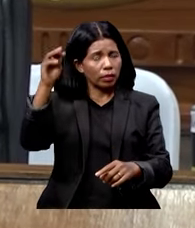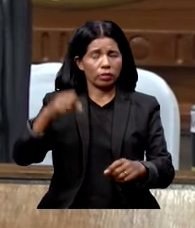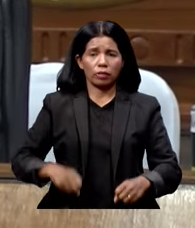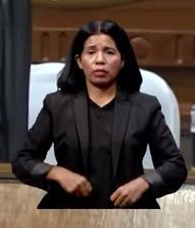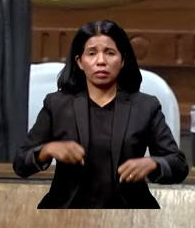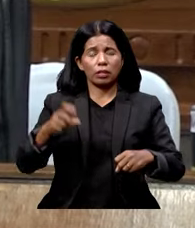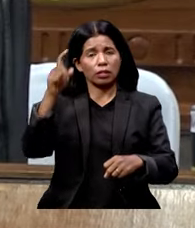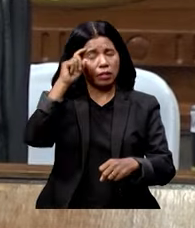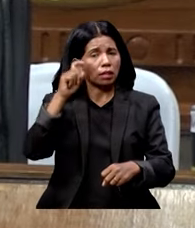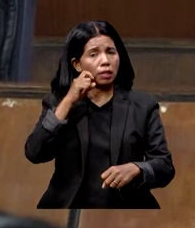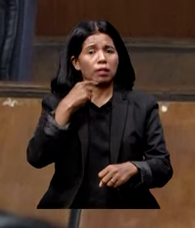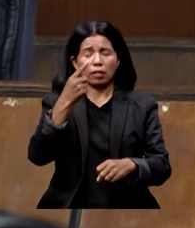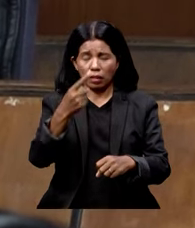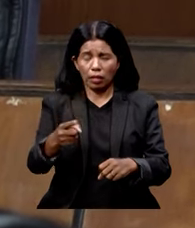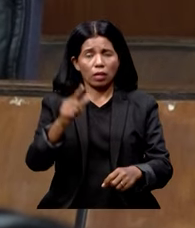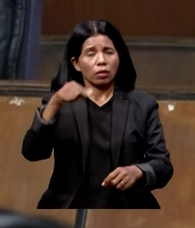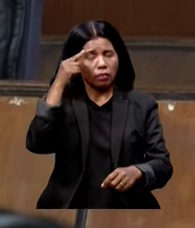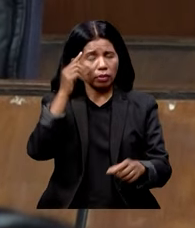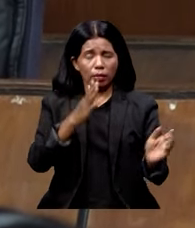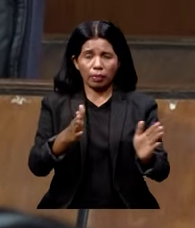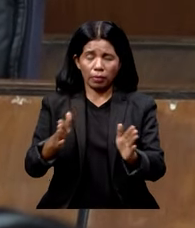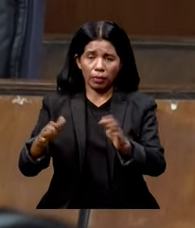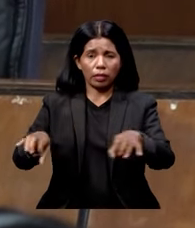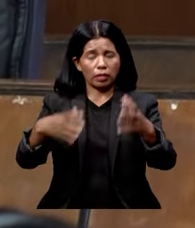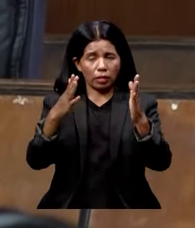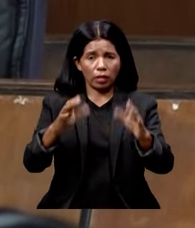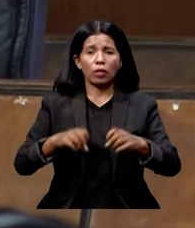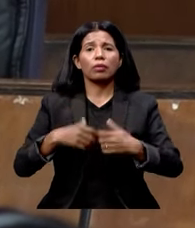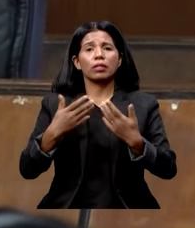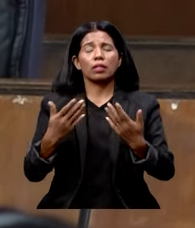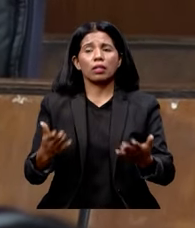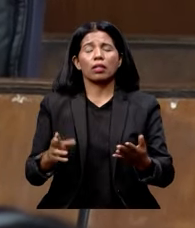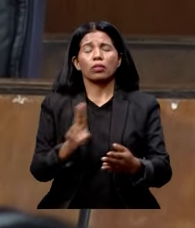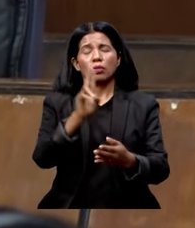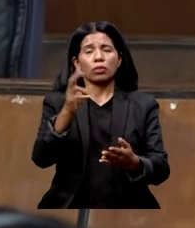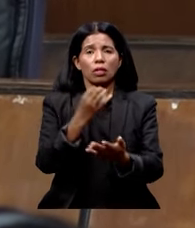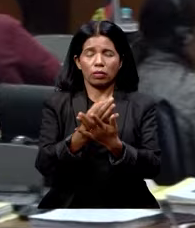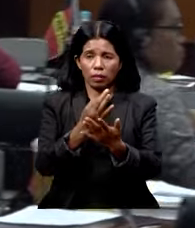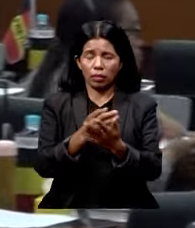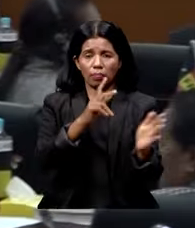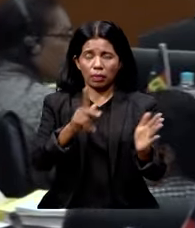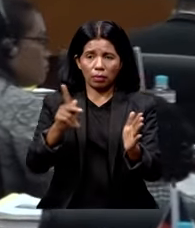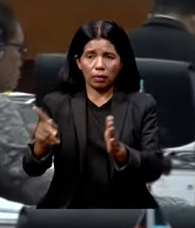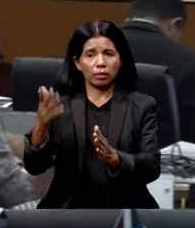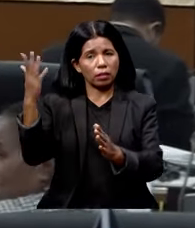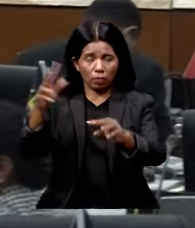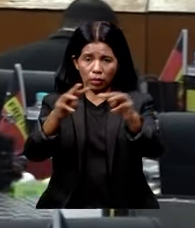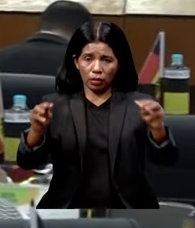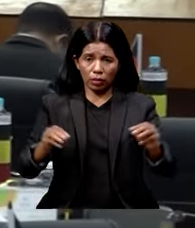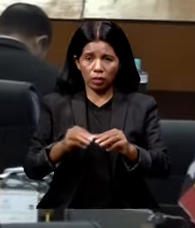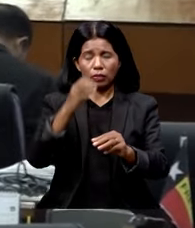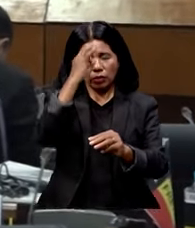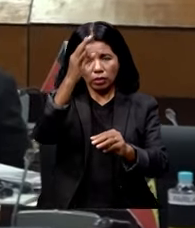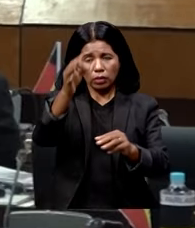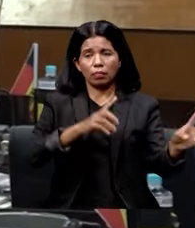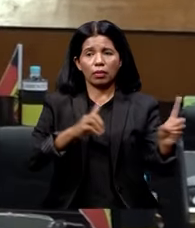nos explica, de dar né, o governo prepara ela recursos humanos, Sira, ou em Sá, a tuzer orçamento, planejamento e a município, no nem a futuro se